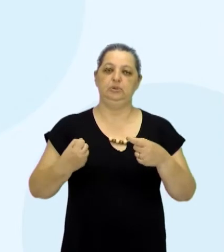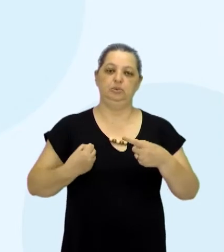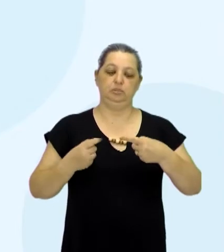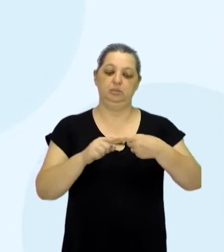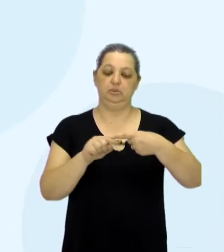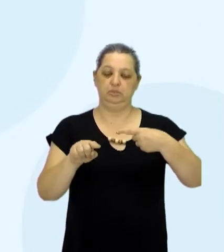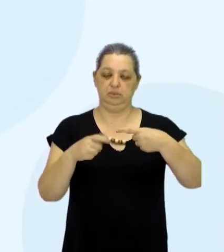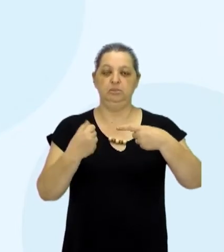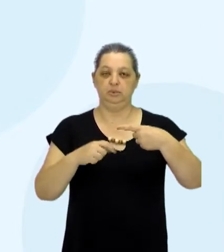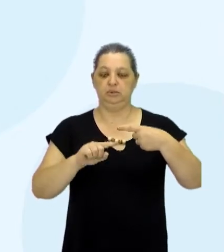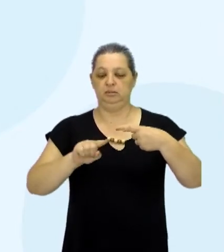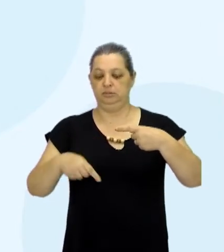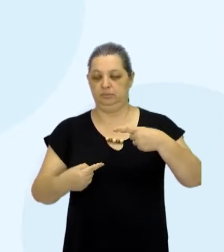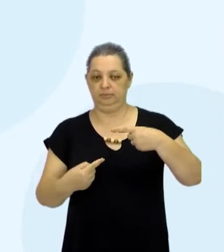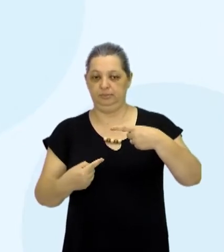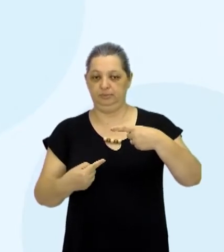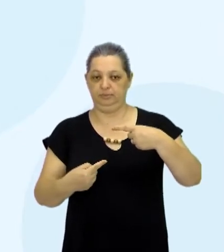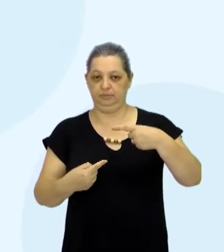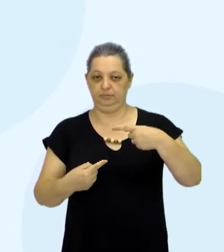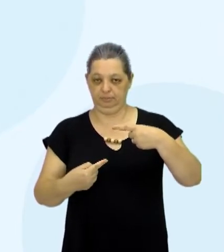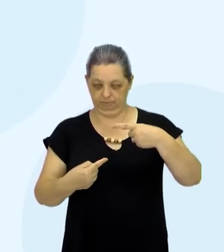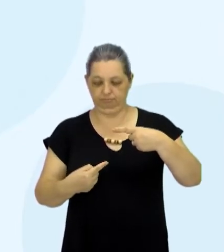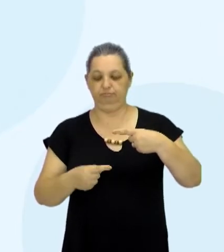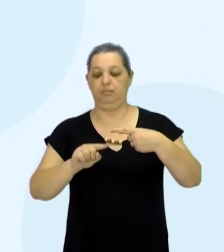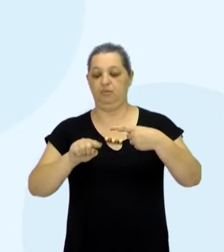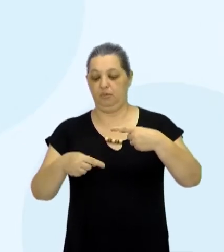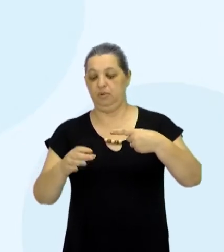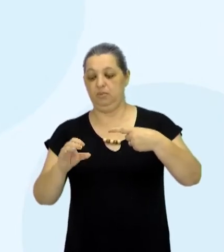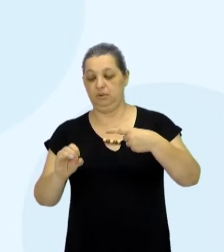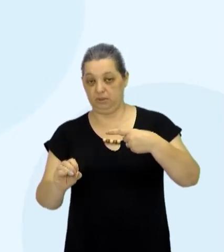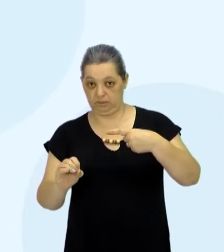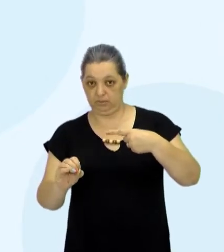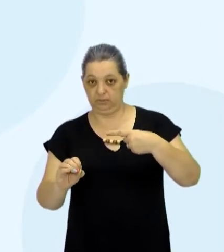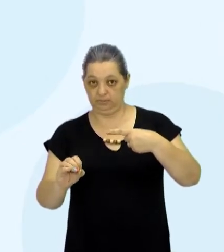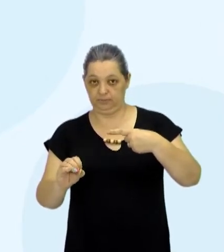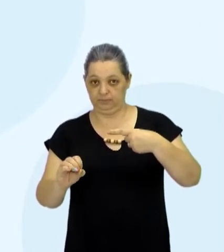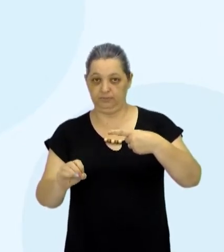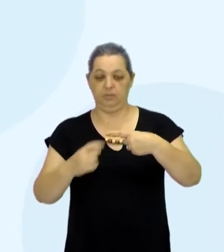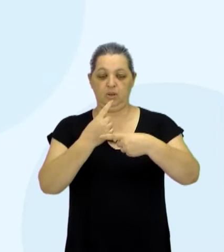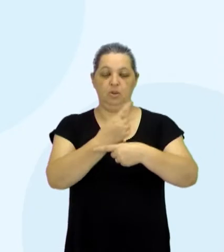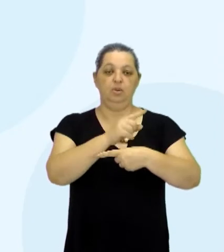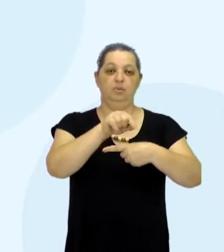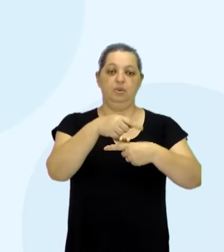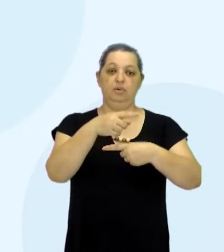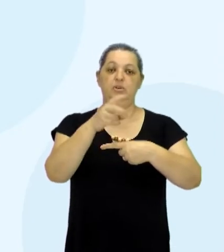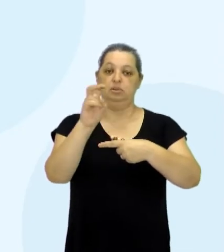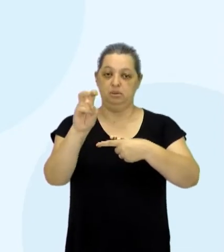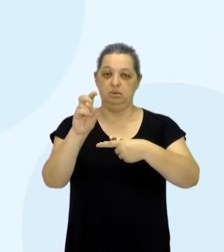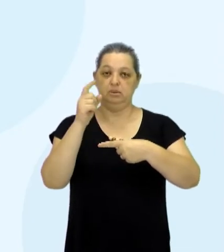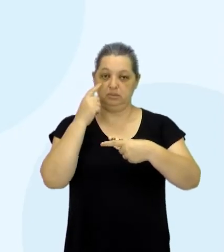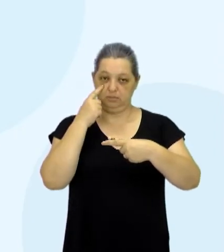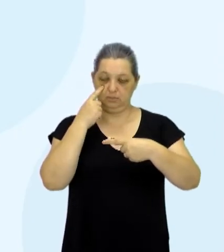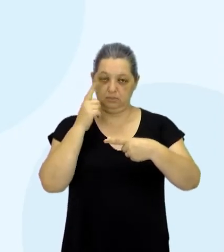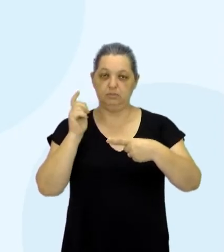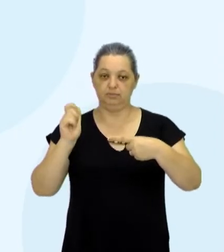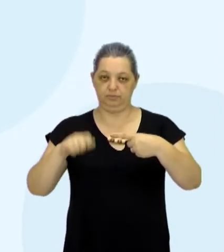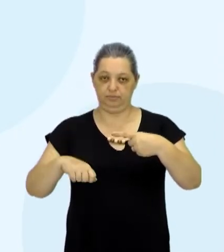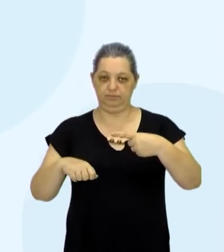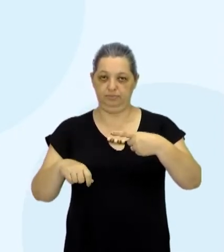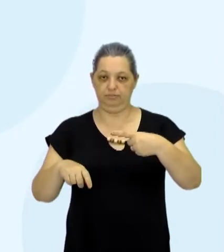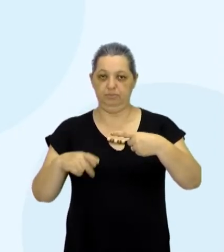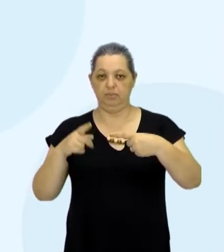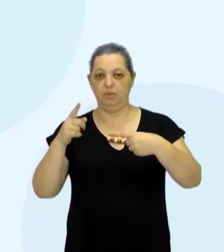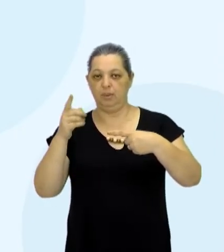ele ter uma casa decimal, eu vou pôr 1,0. 100,0, 1,5. Ah, os dois têm uma casa decimal. Aí eu posso cortar a